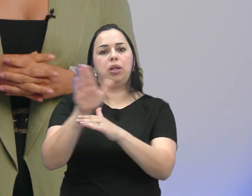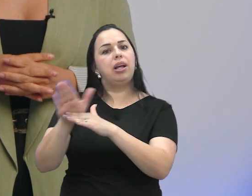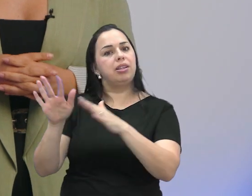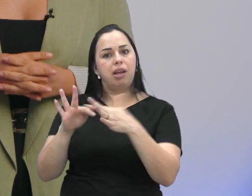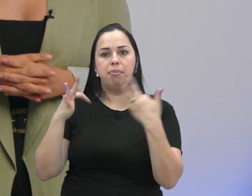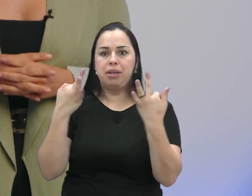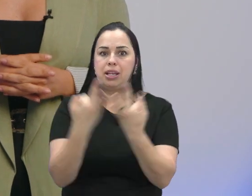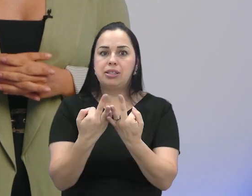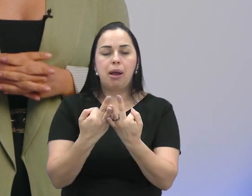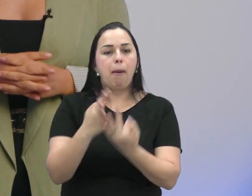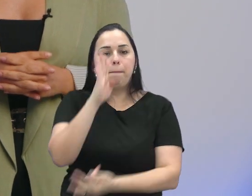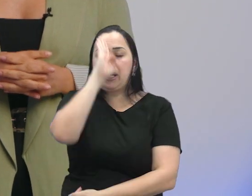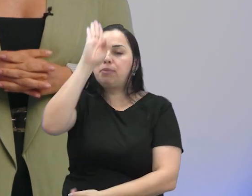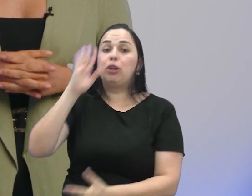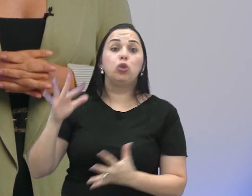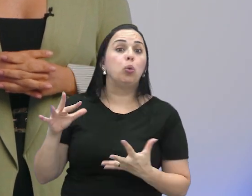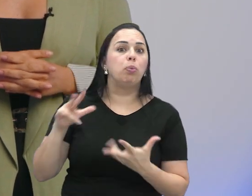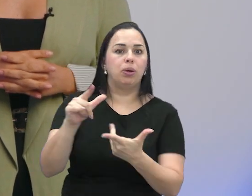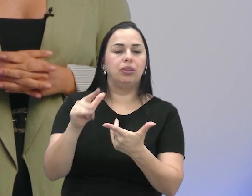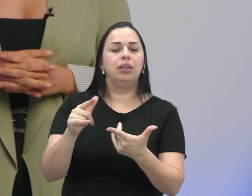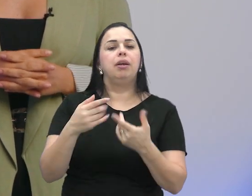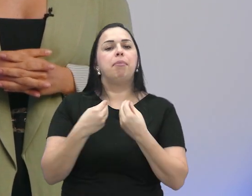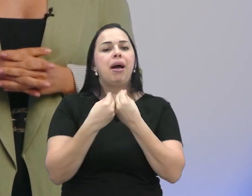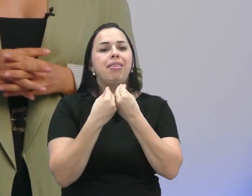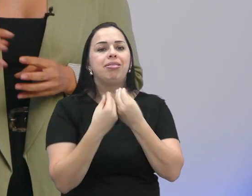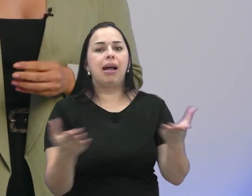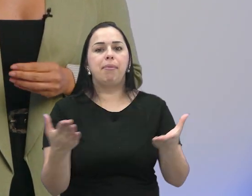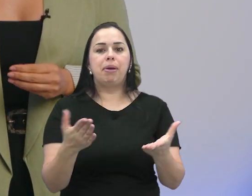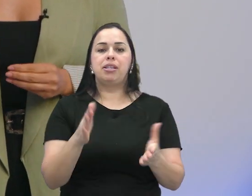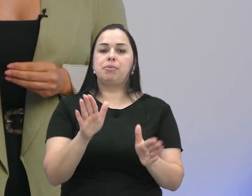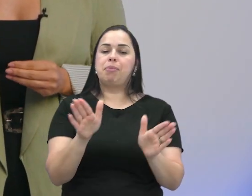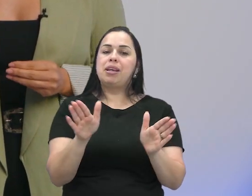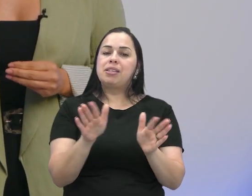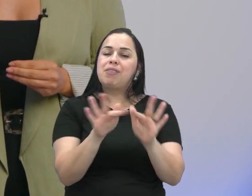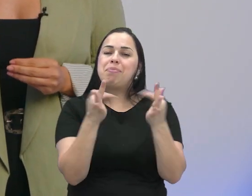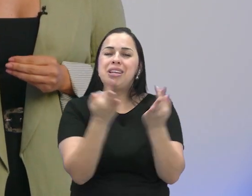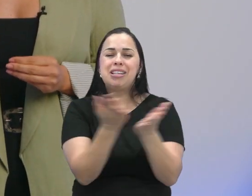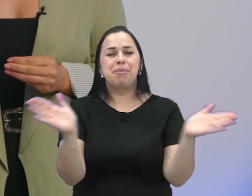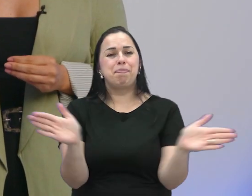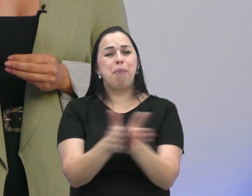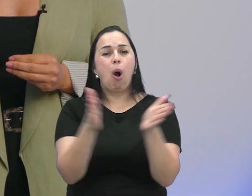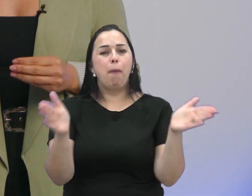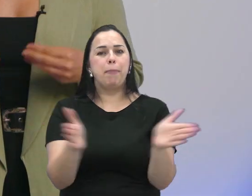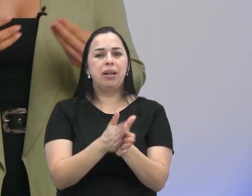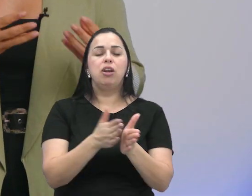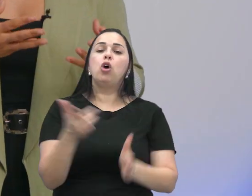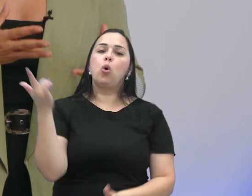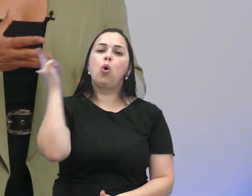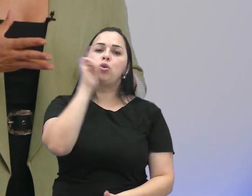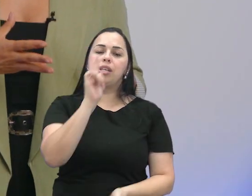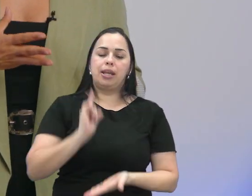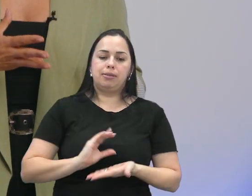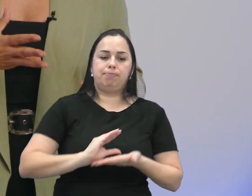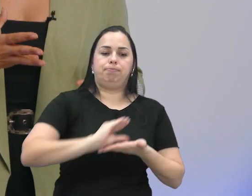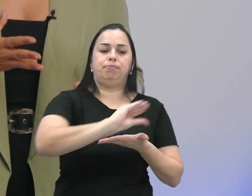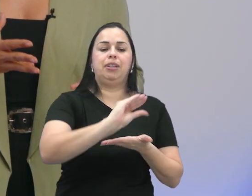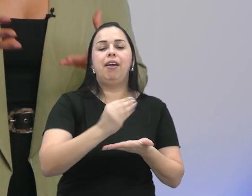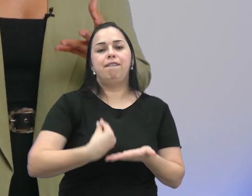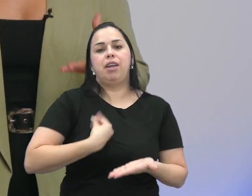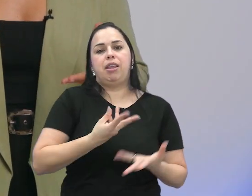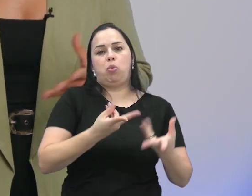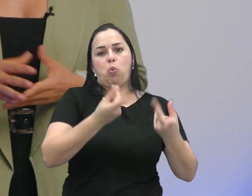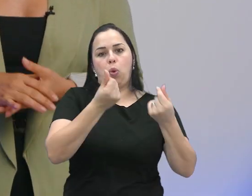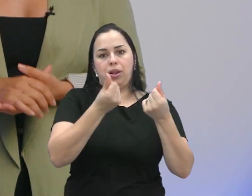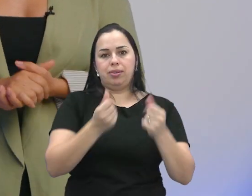e tem como principal função garantir que as pessoas que estão na extrema pobreza tenham mais qualidade de vida